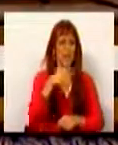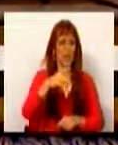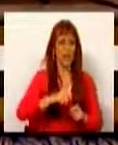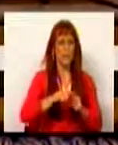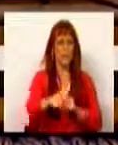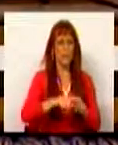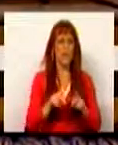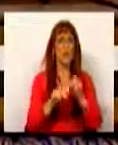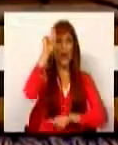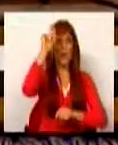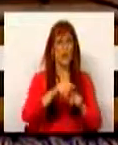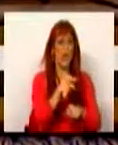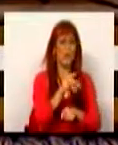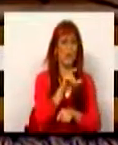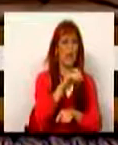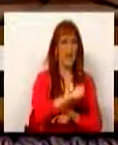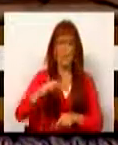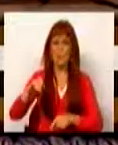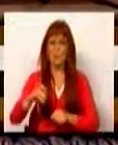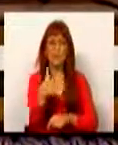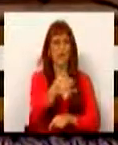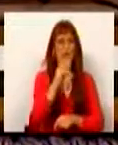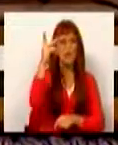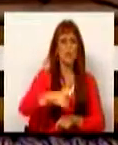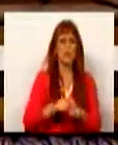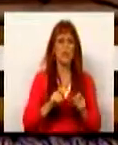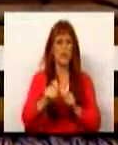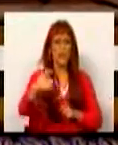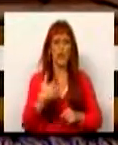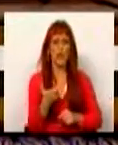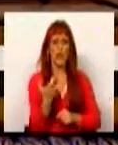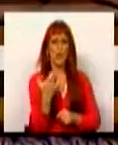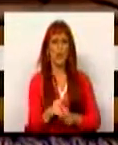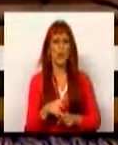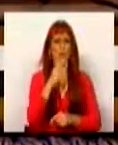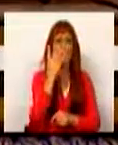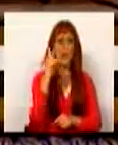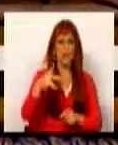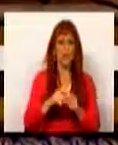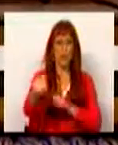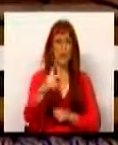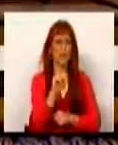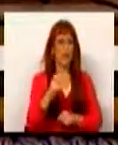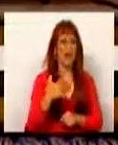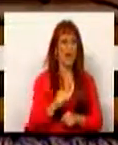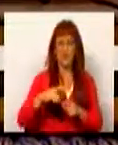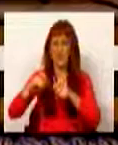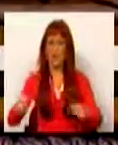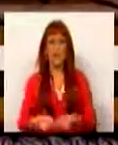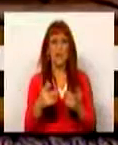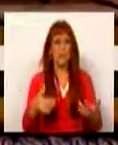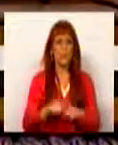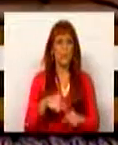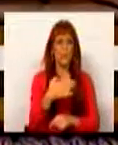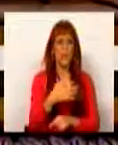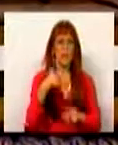quilómetros na linha do Norte entre Alfarelos e Pampilhosa. 14 quilómetros na linha do Douro. 4 km entre Valadares e Gaia, 7